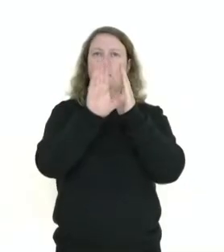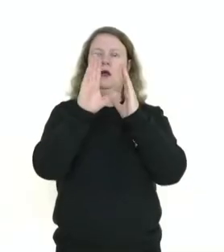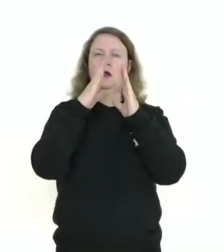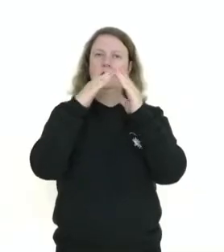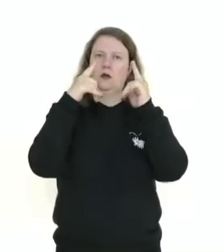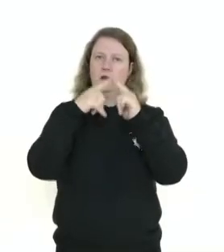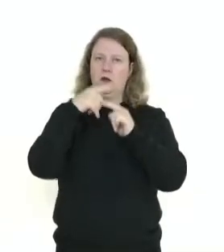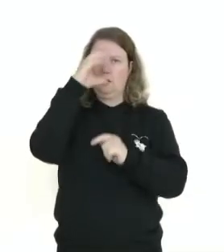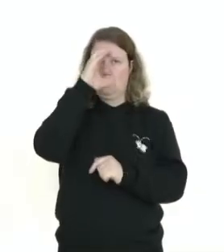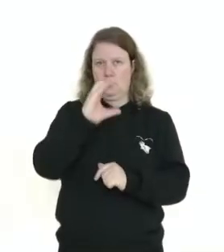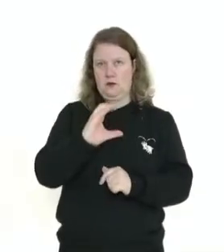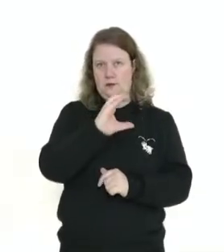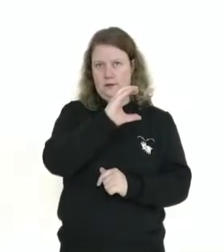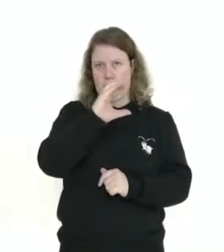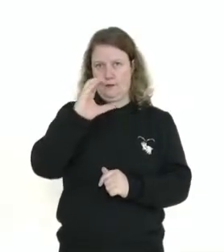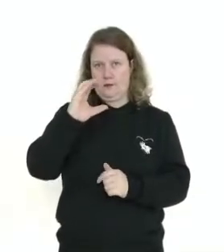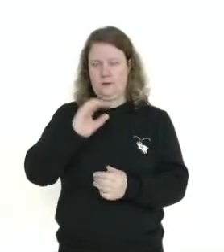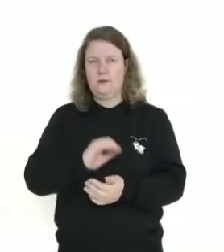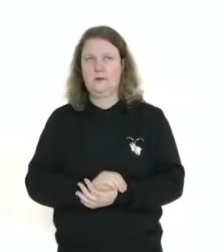indígena no Rio Negro, em